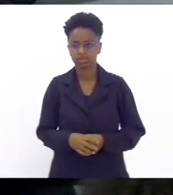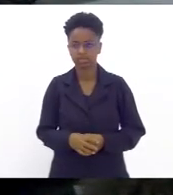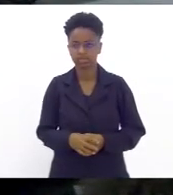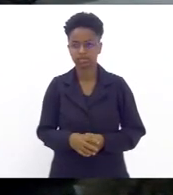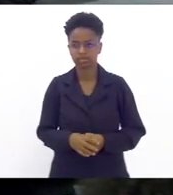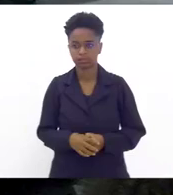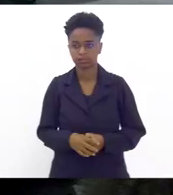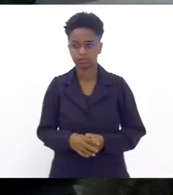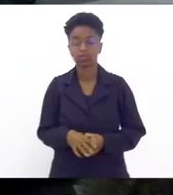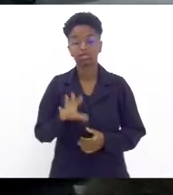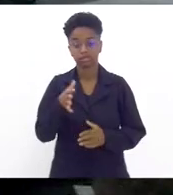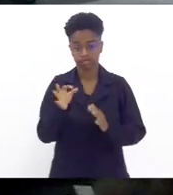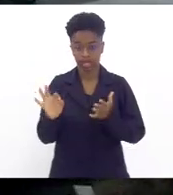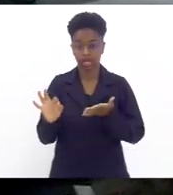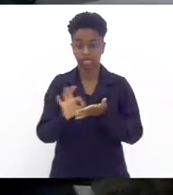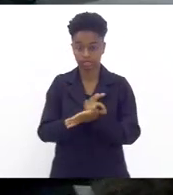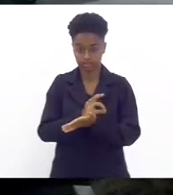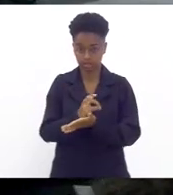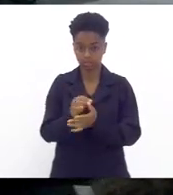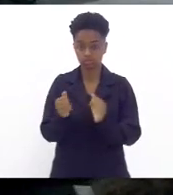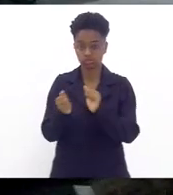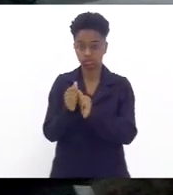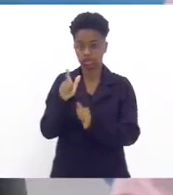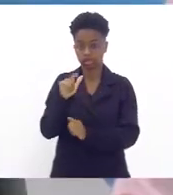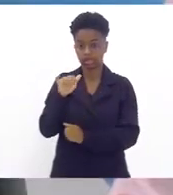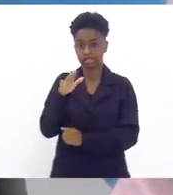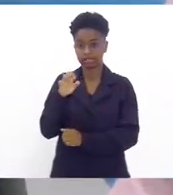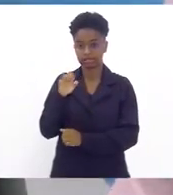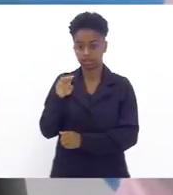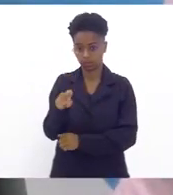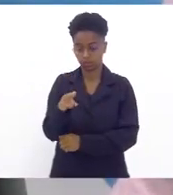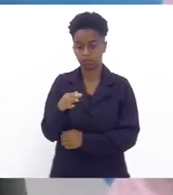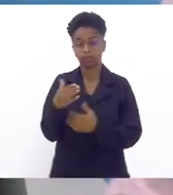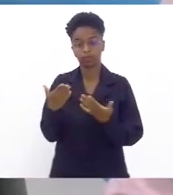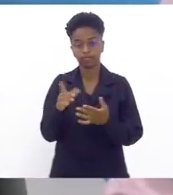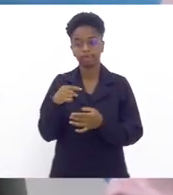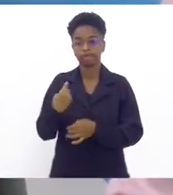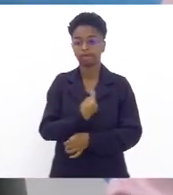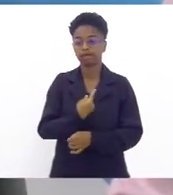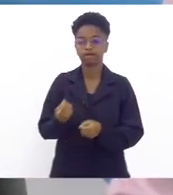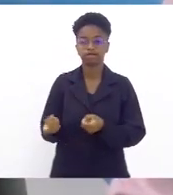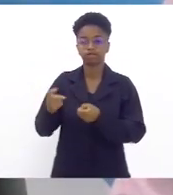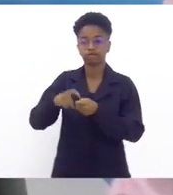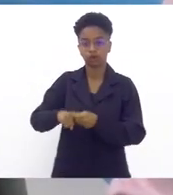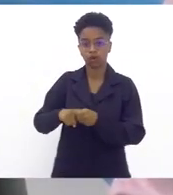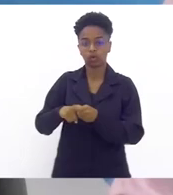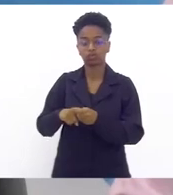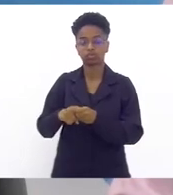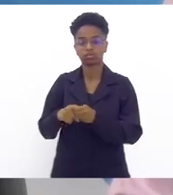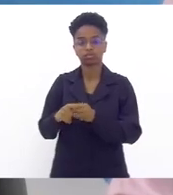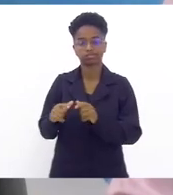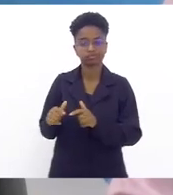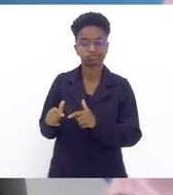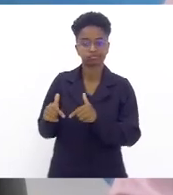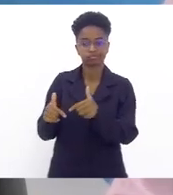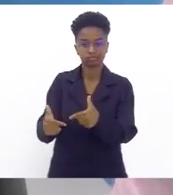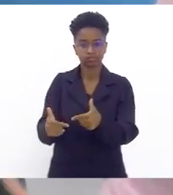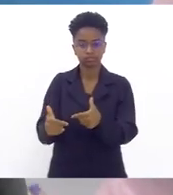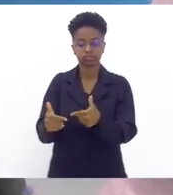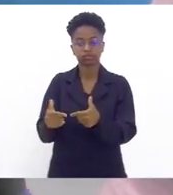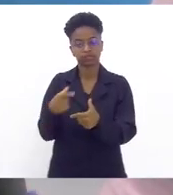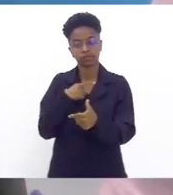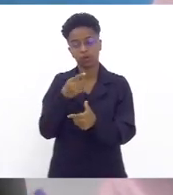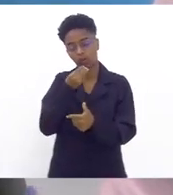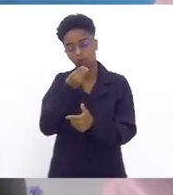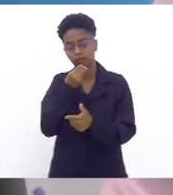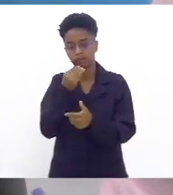já assinamos com Liceu né E aí a gente retoma nesse momento as atividades obviamente a gente